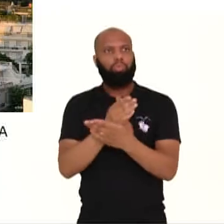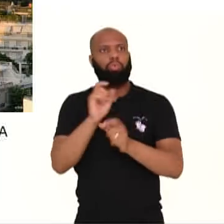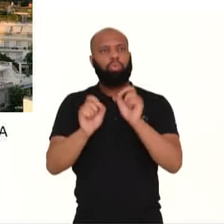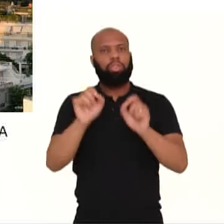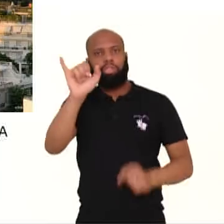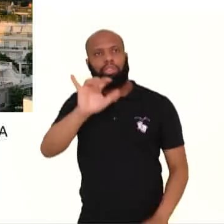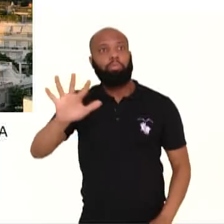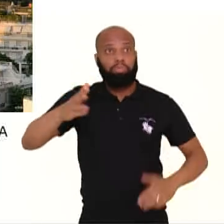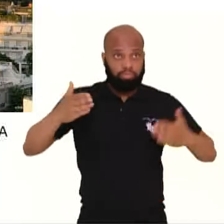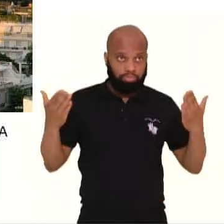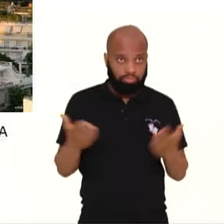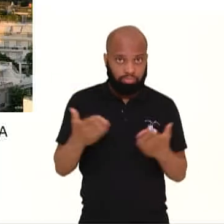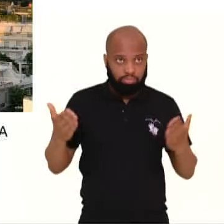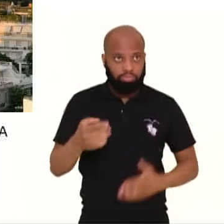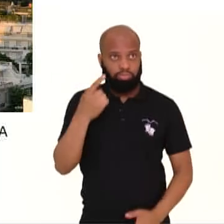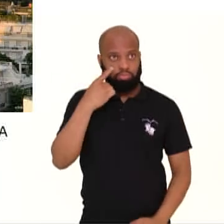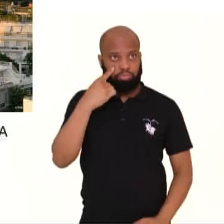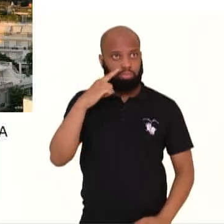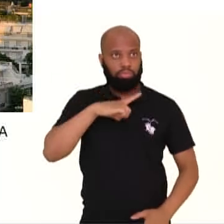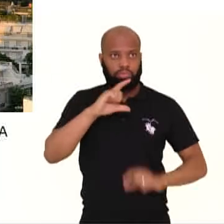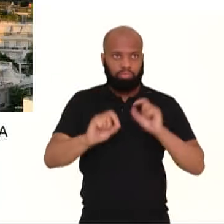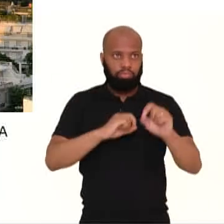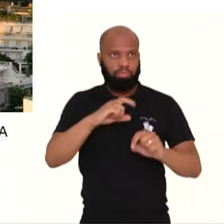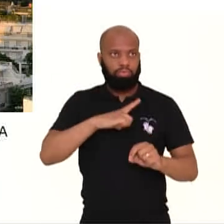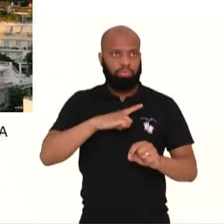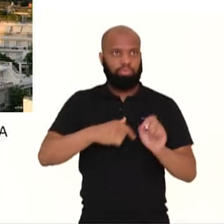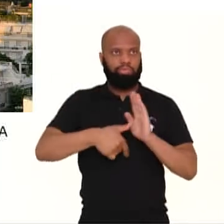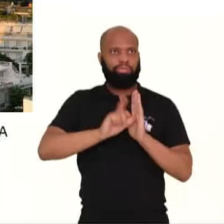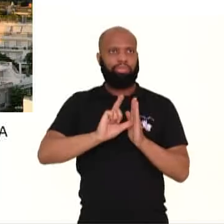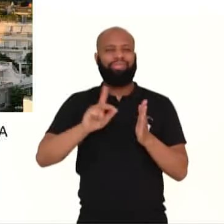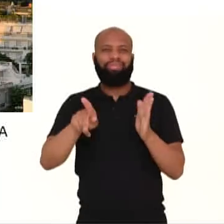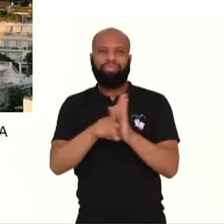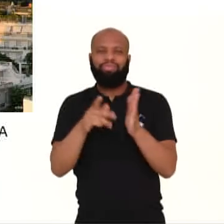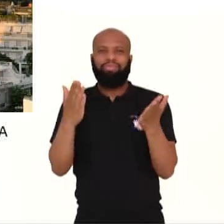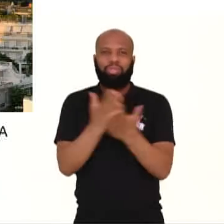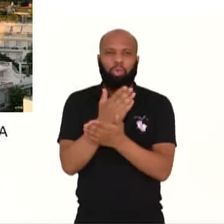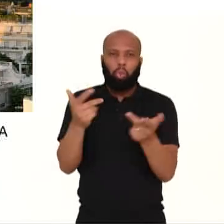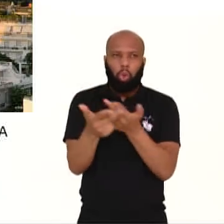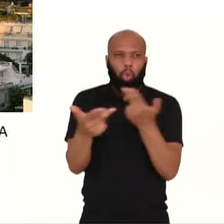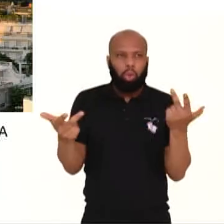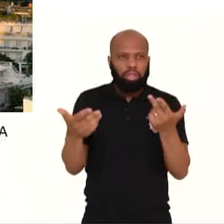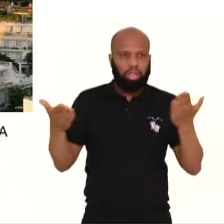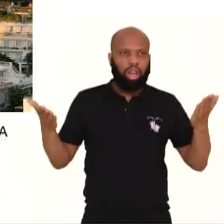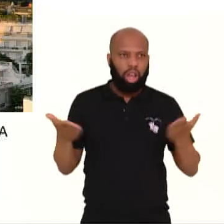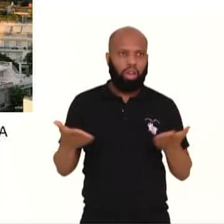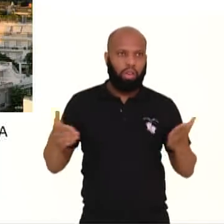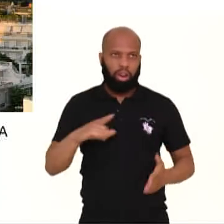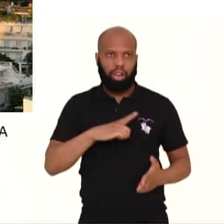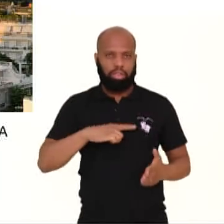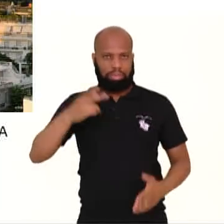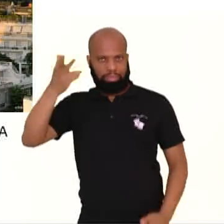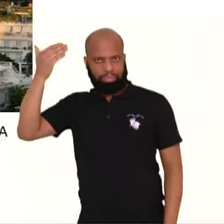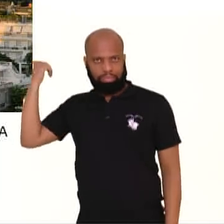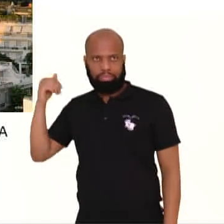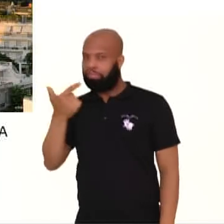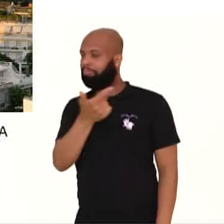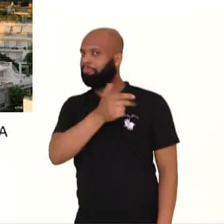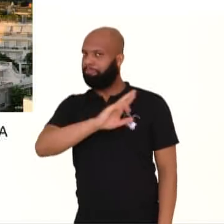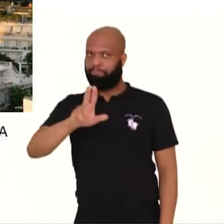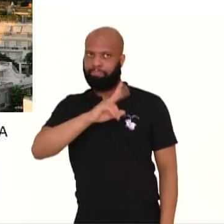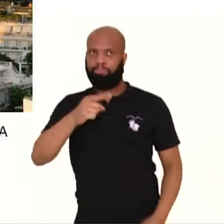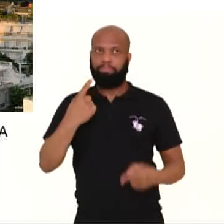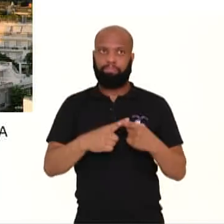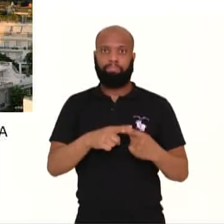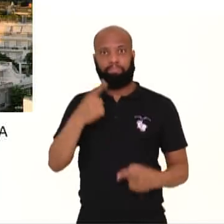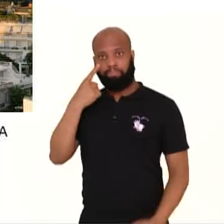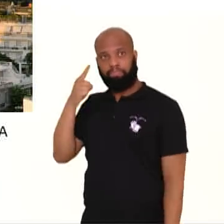uma imagem atual, esses guindastes, obviamente, não estavam presentes no tempo em que foi construído o Pártenon, que é